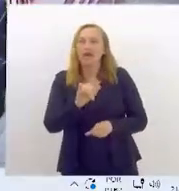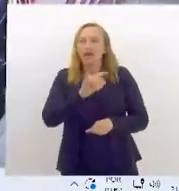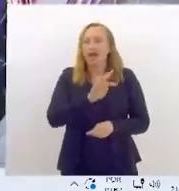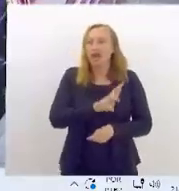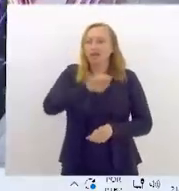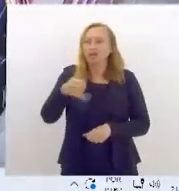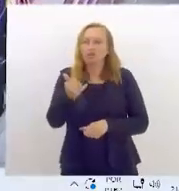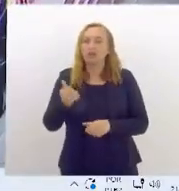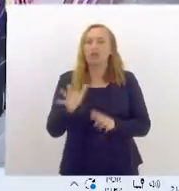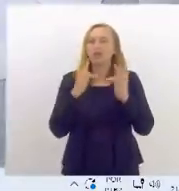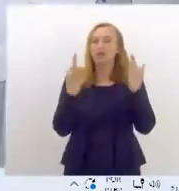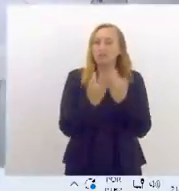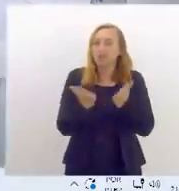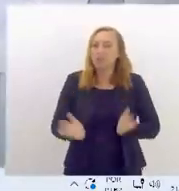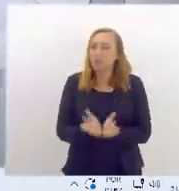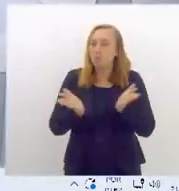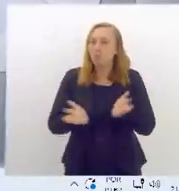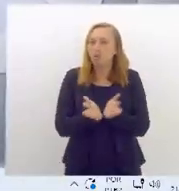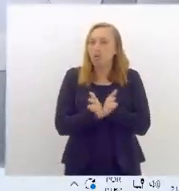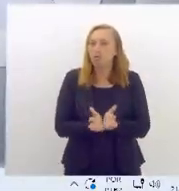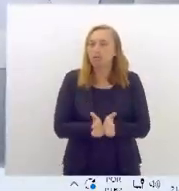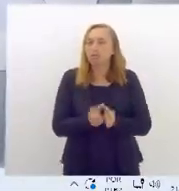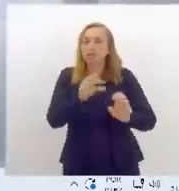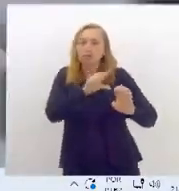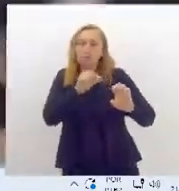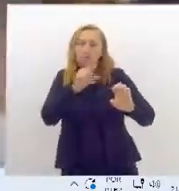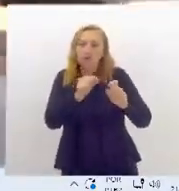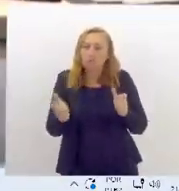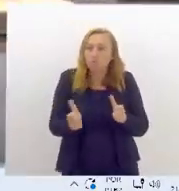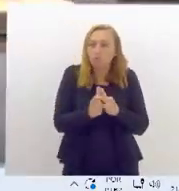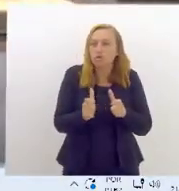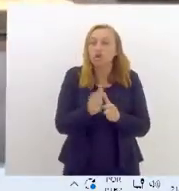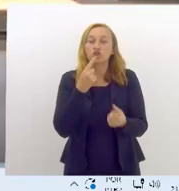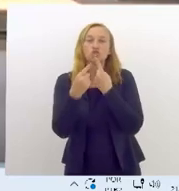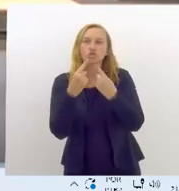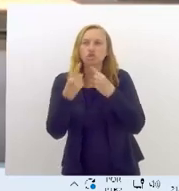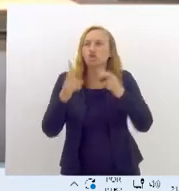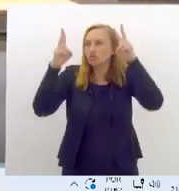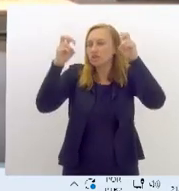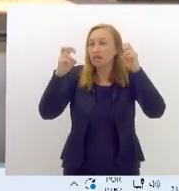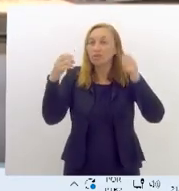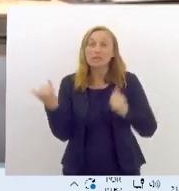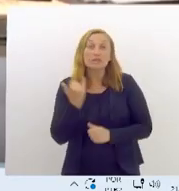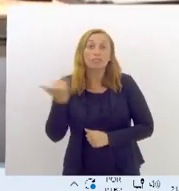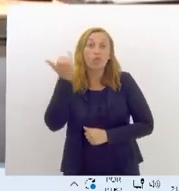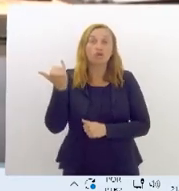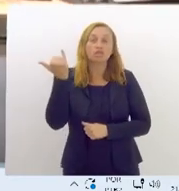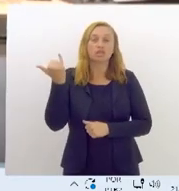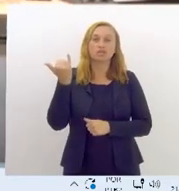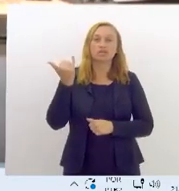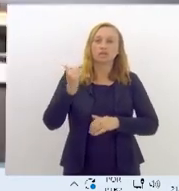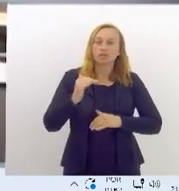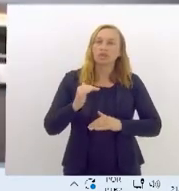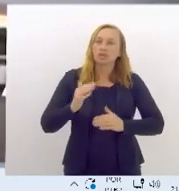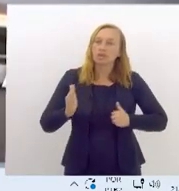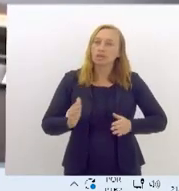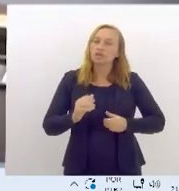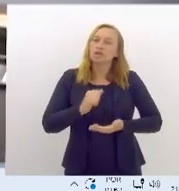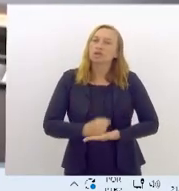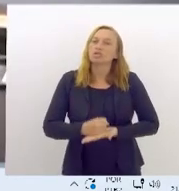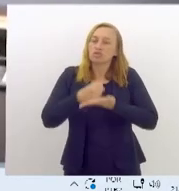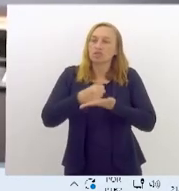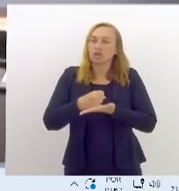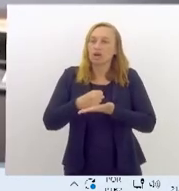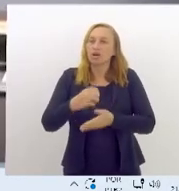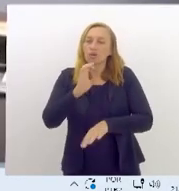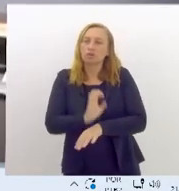ajudar famílias de baixa renda e pequenos empresários discutiu temas necessários para reerguer o estado em